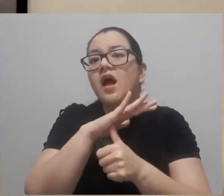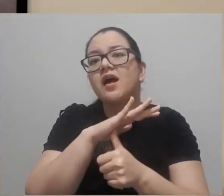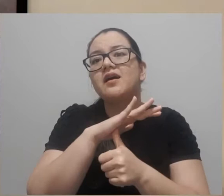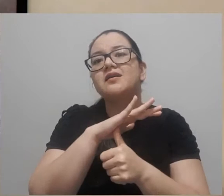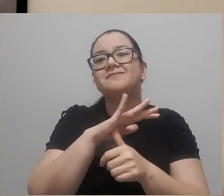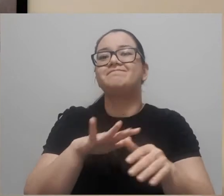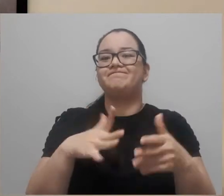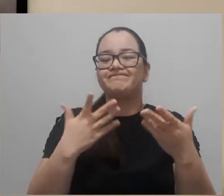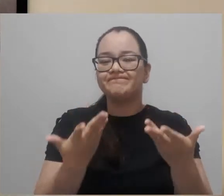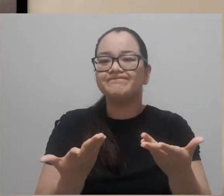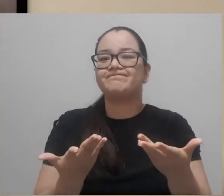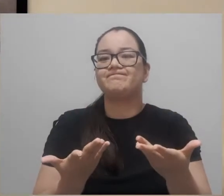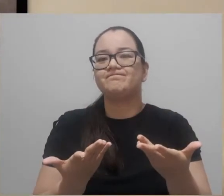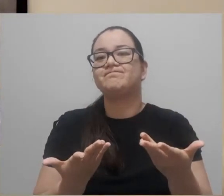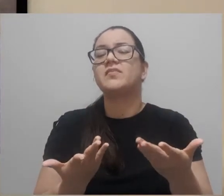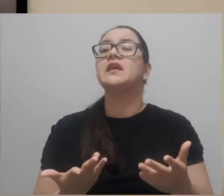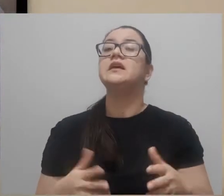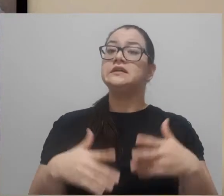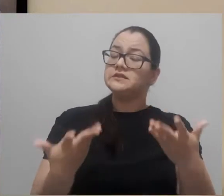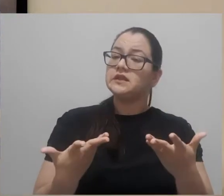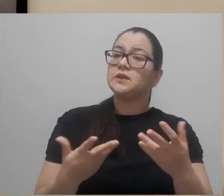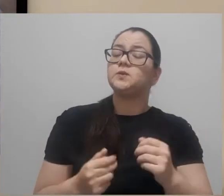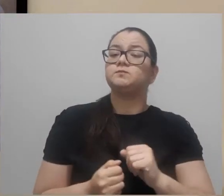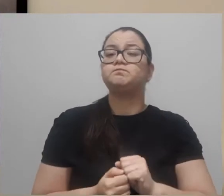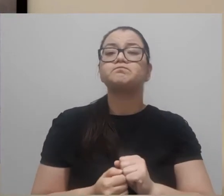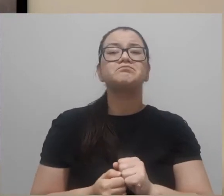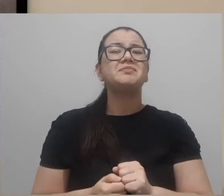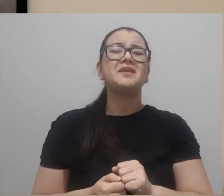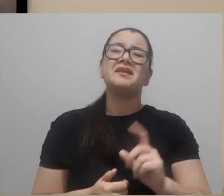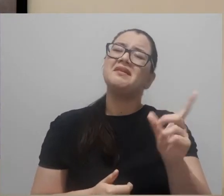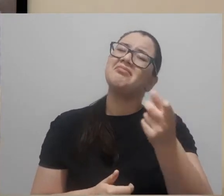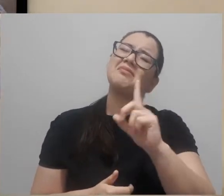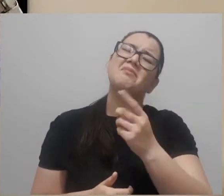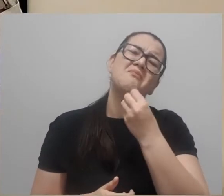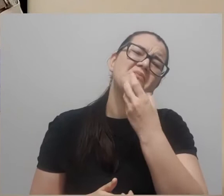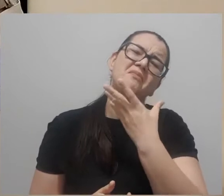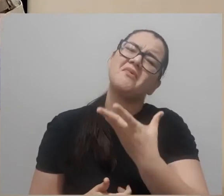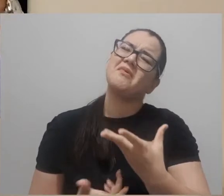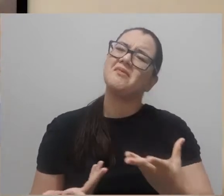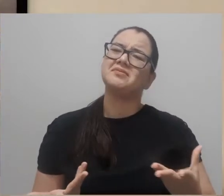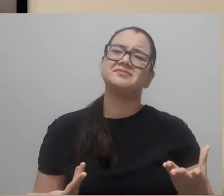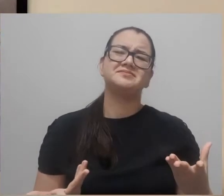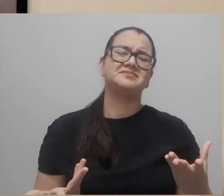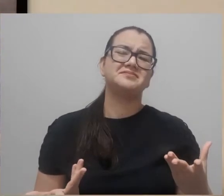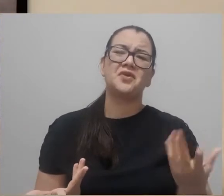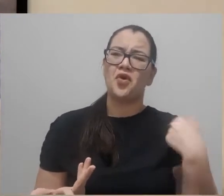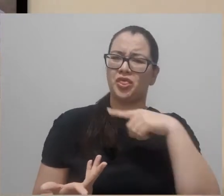Então, não vale a pena eu e você gastarmos a nossa vida, os